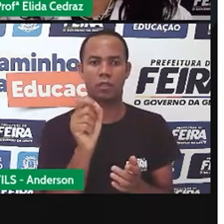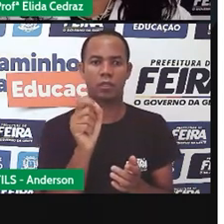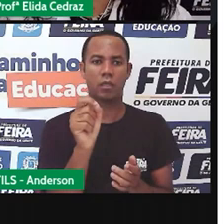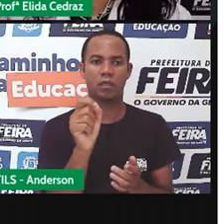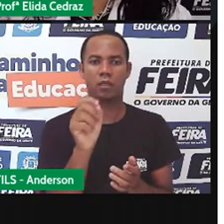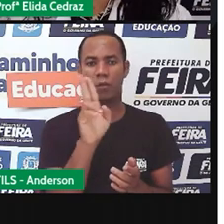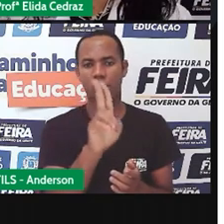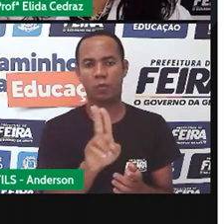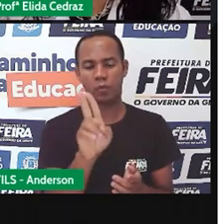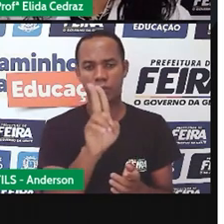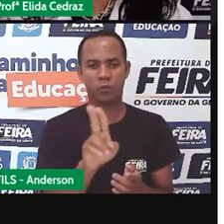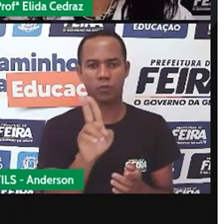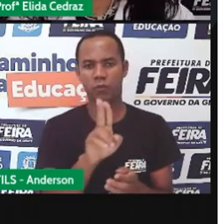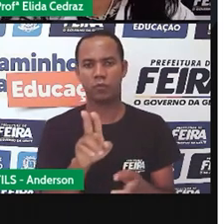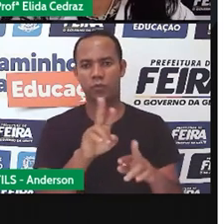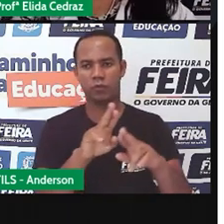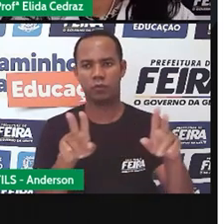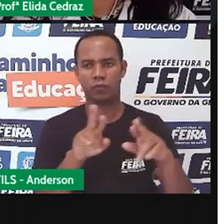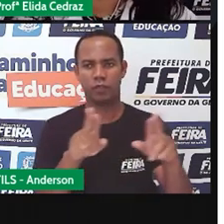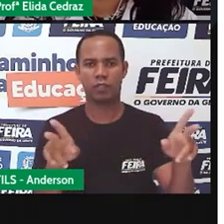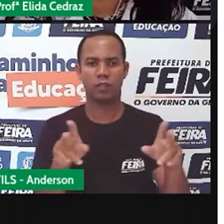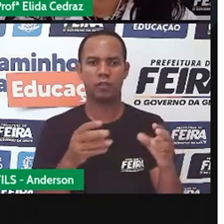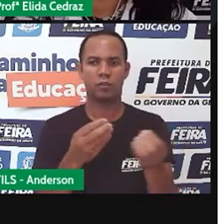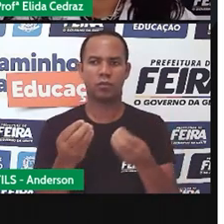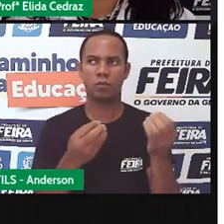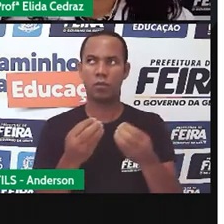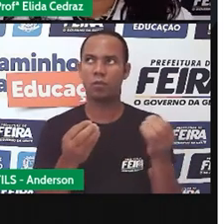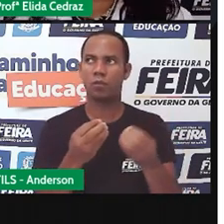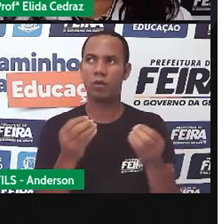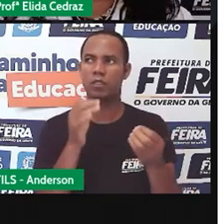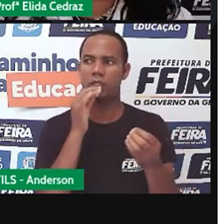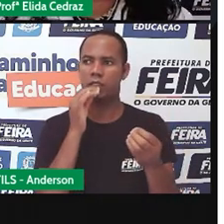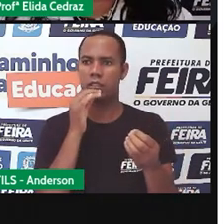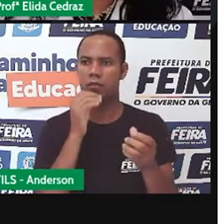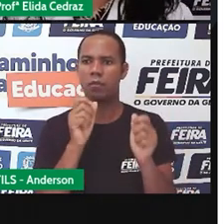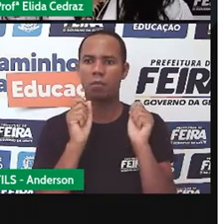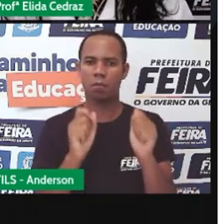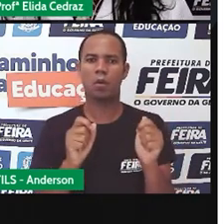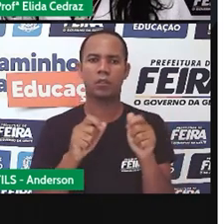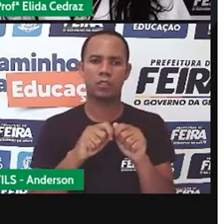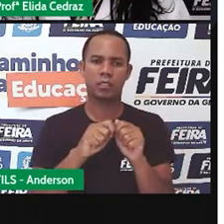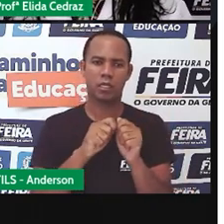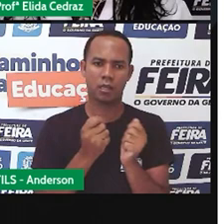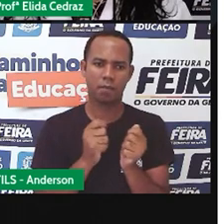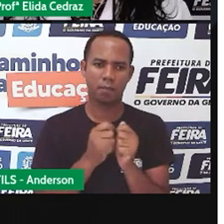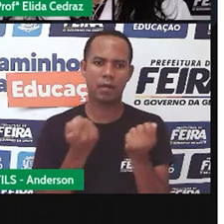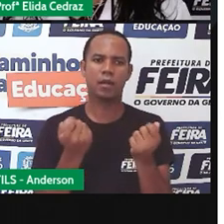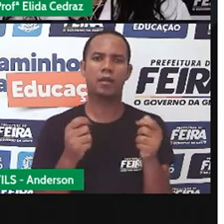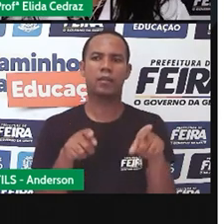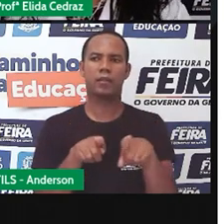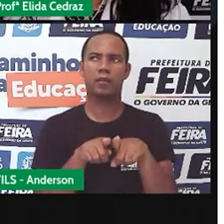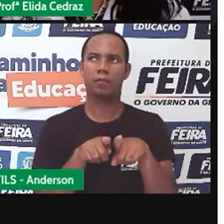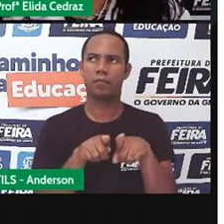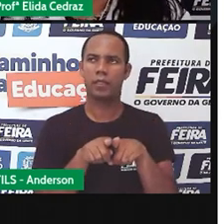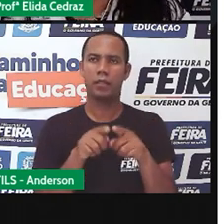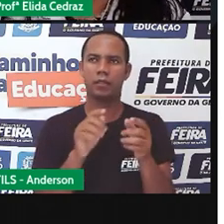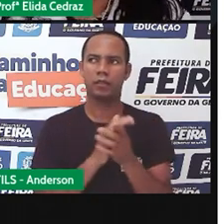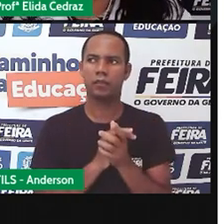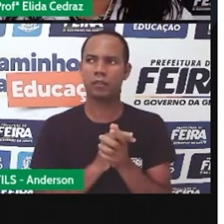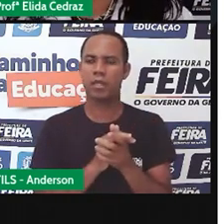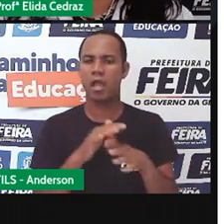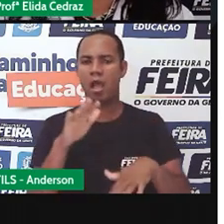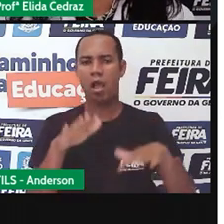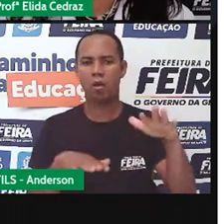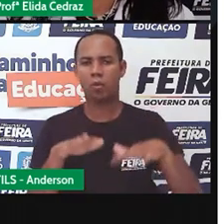suas propriedades. Uns são frágeis, podem quebrar, outros são resistentes e